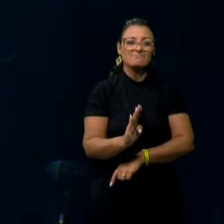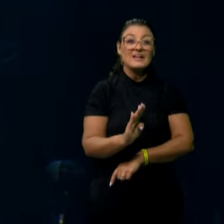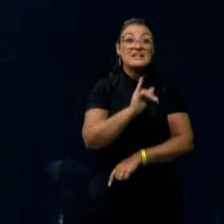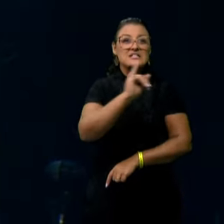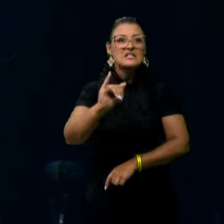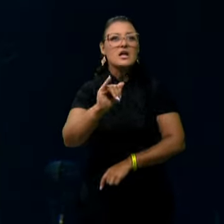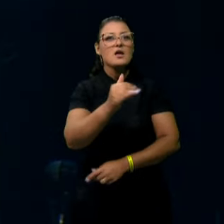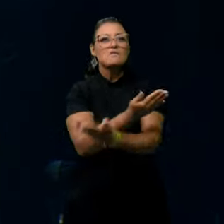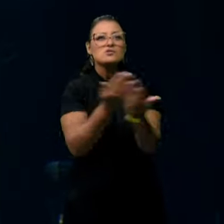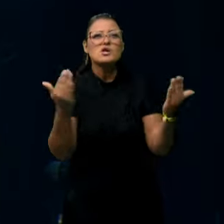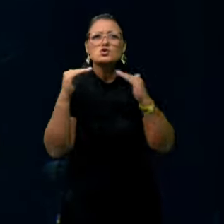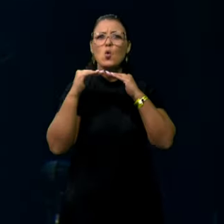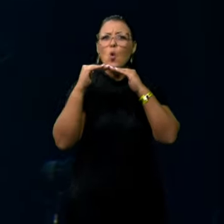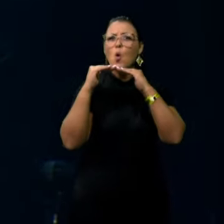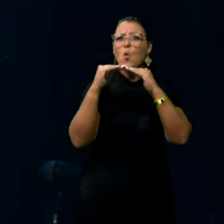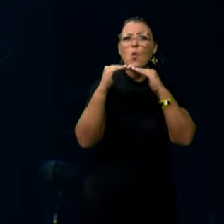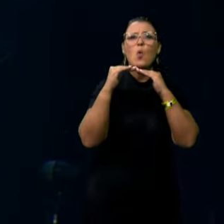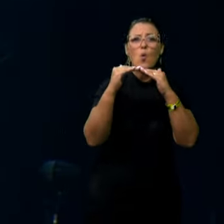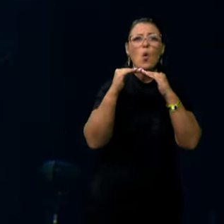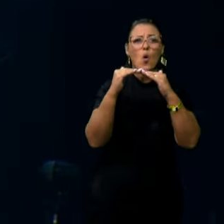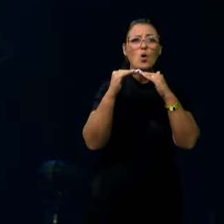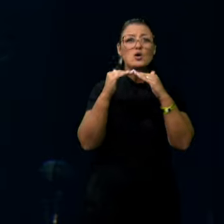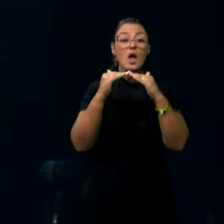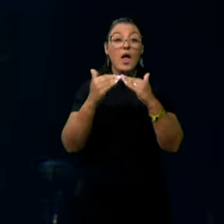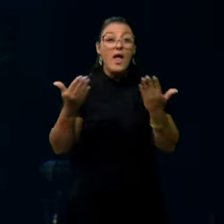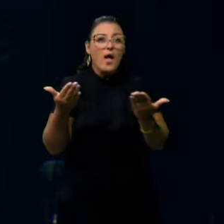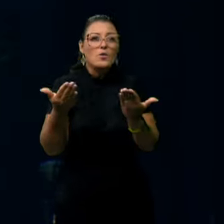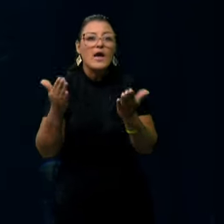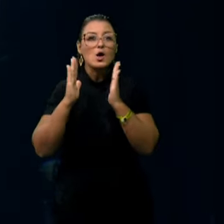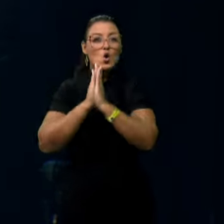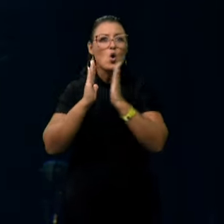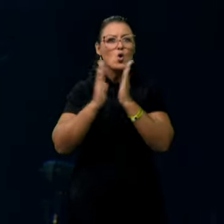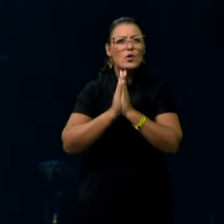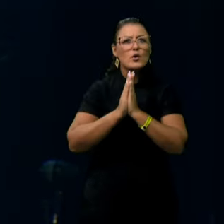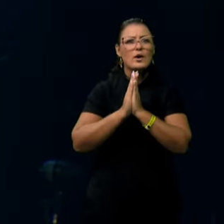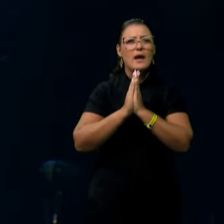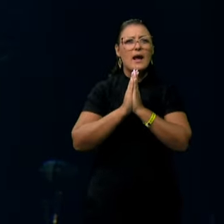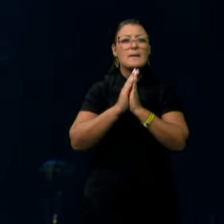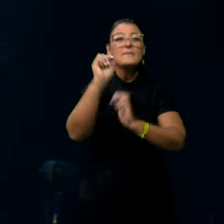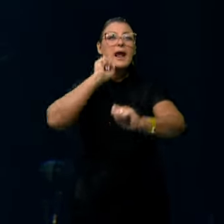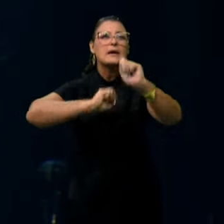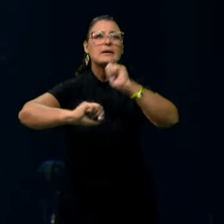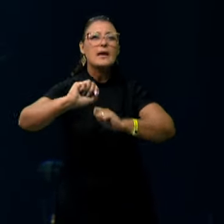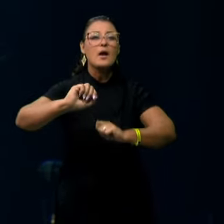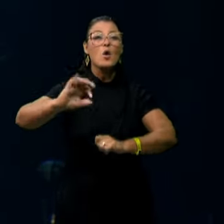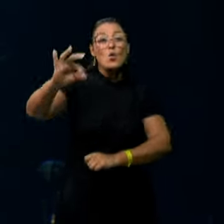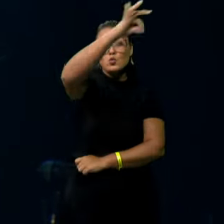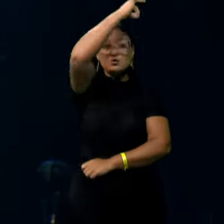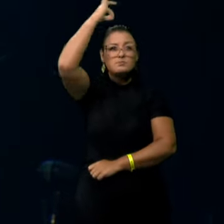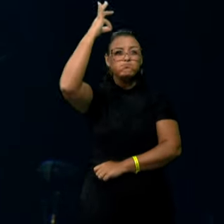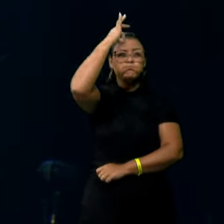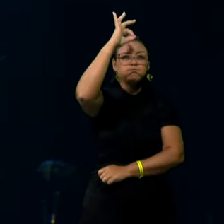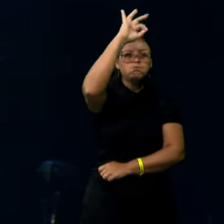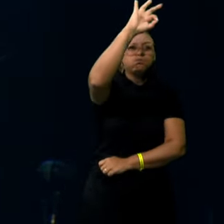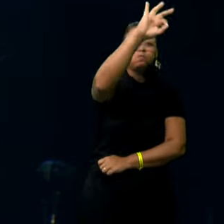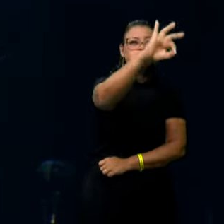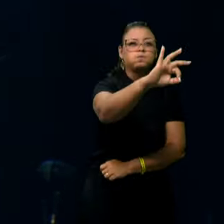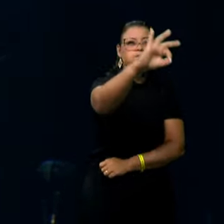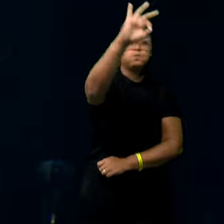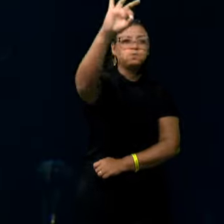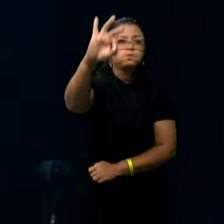para que o espírito quem já entra o espírito que gera o espírito que faz venha sobre você ele vai tomar